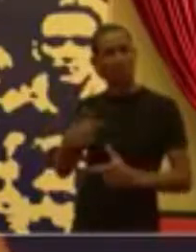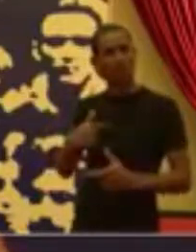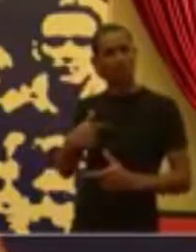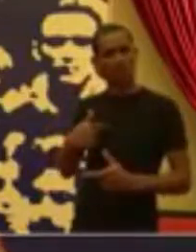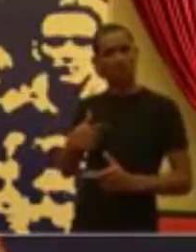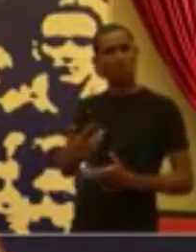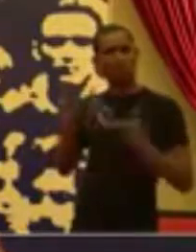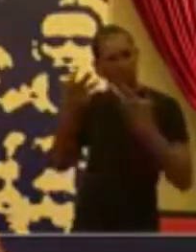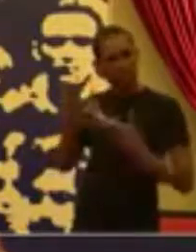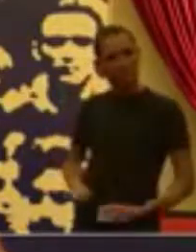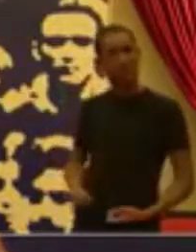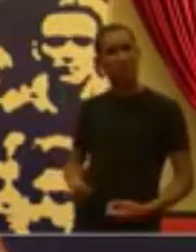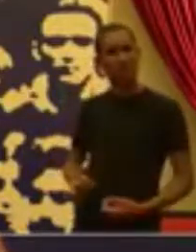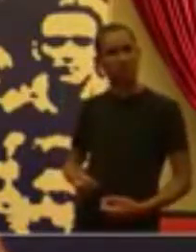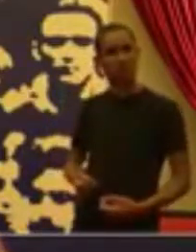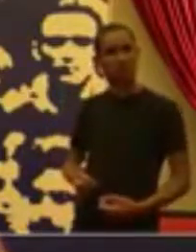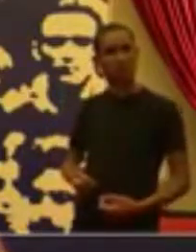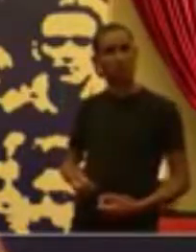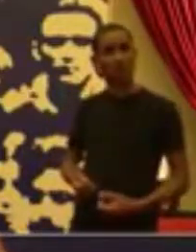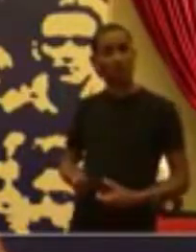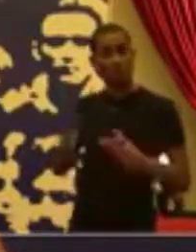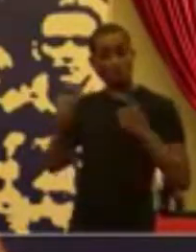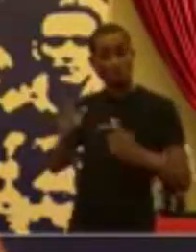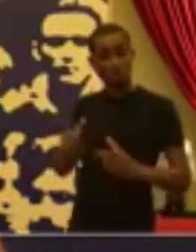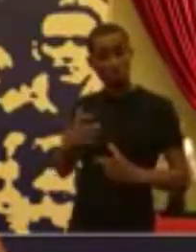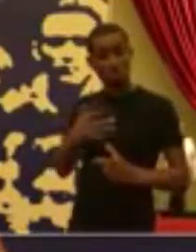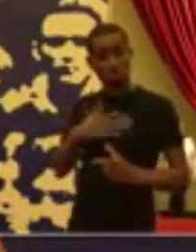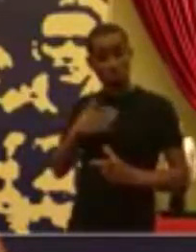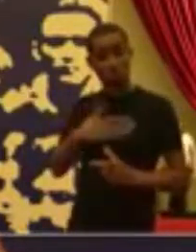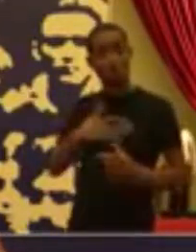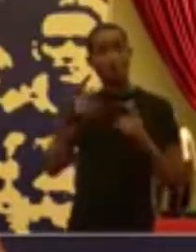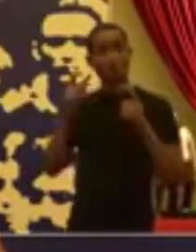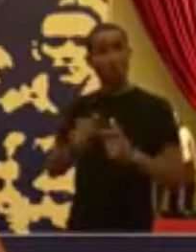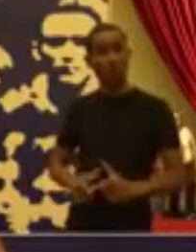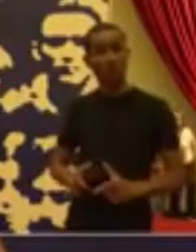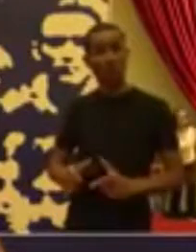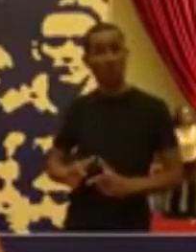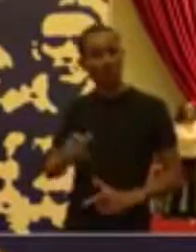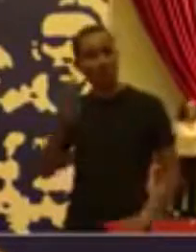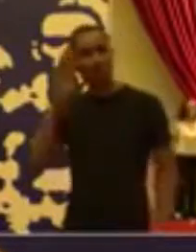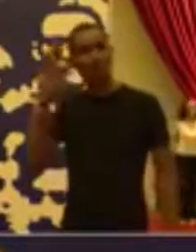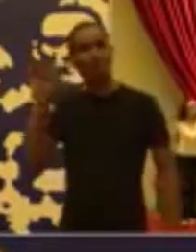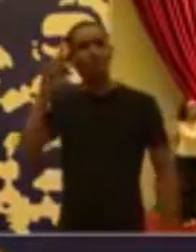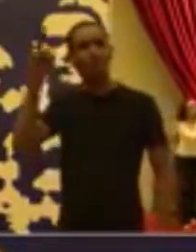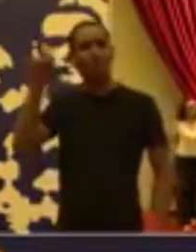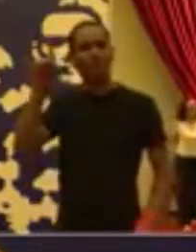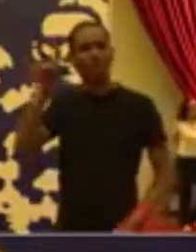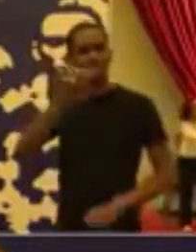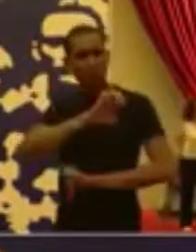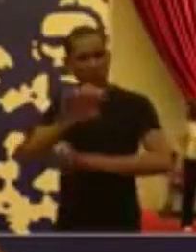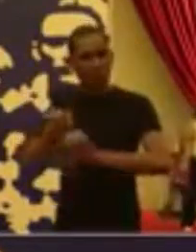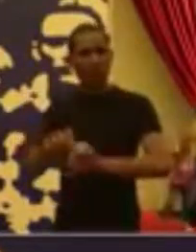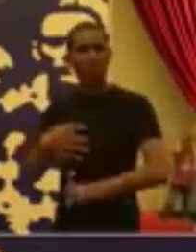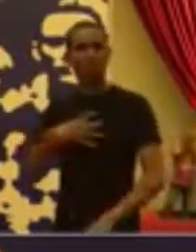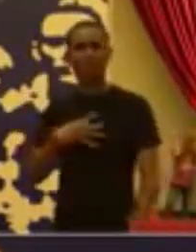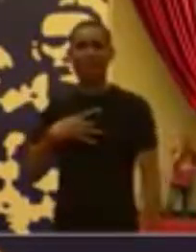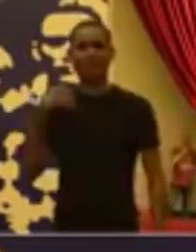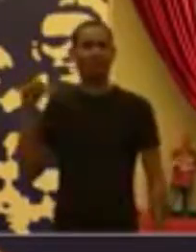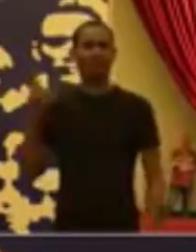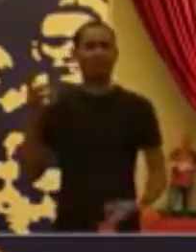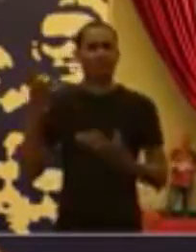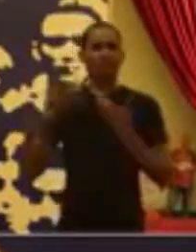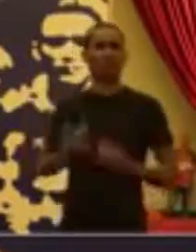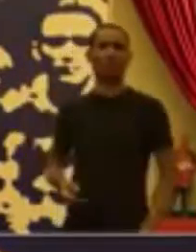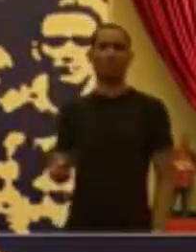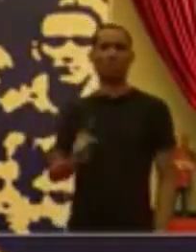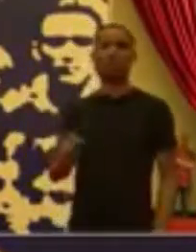com pertencimento, aonde a minha terra natal, que é a Bahia, eu não tive um momento de escuta, e faço aqui